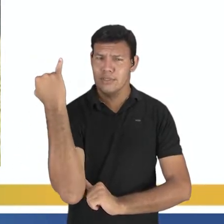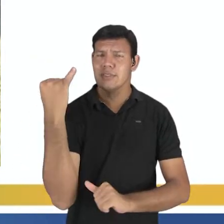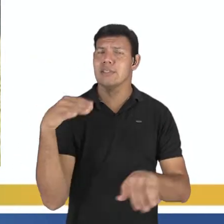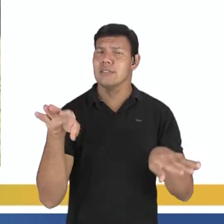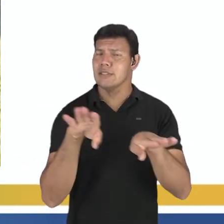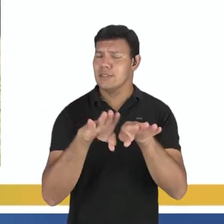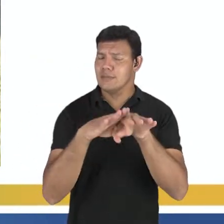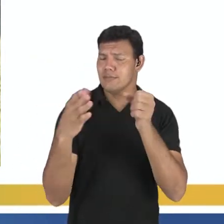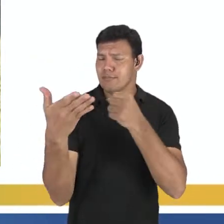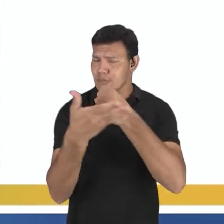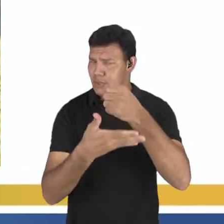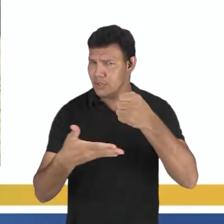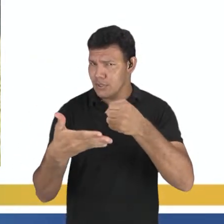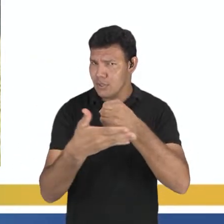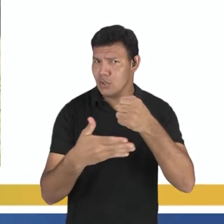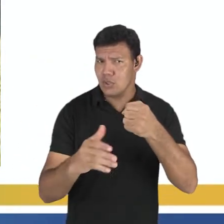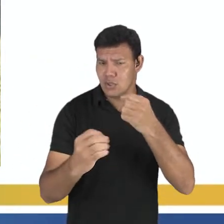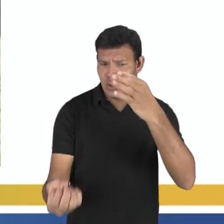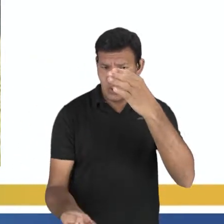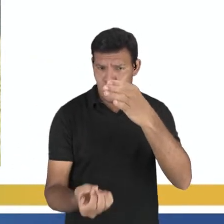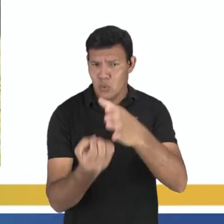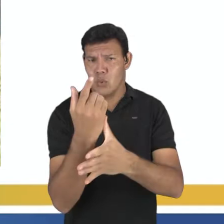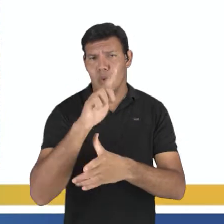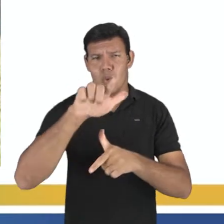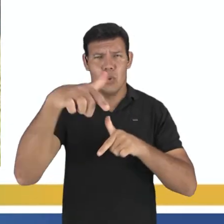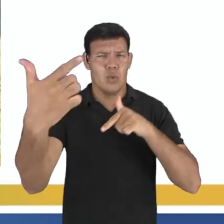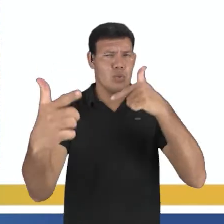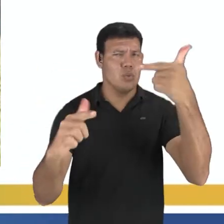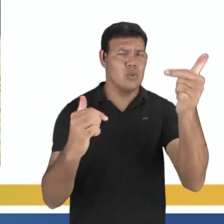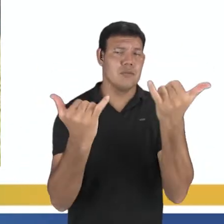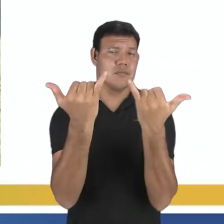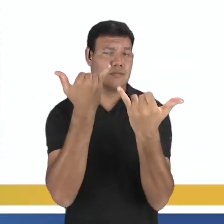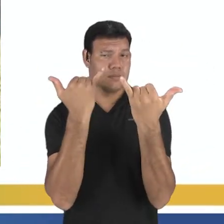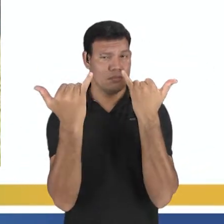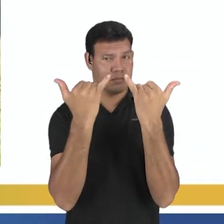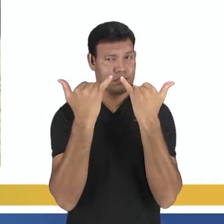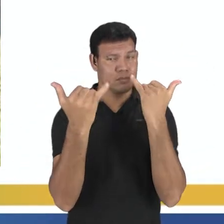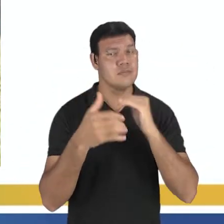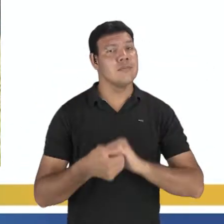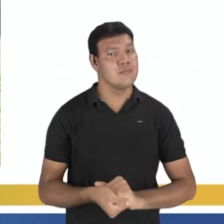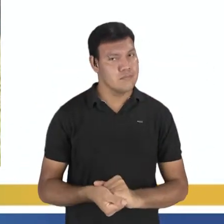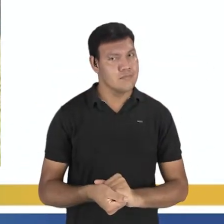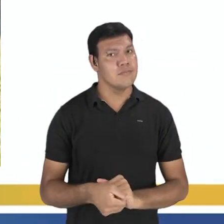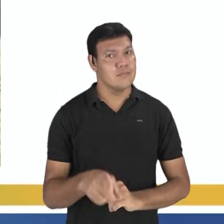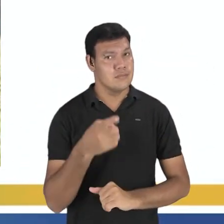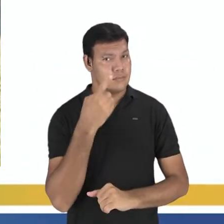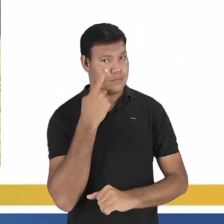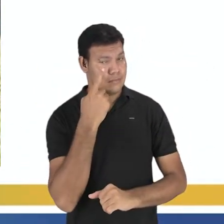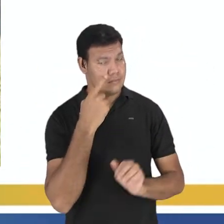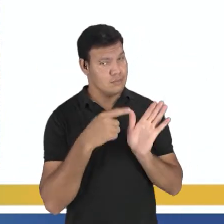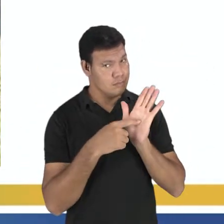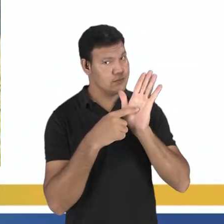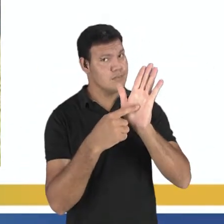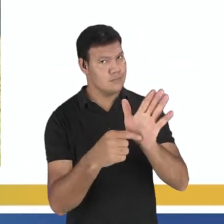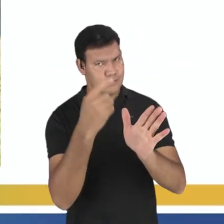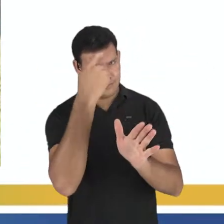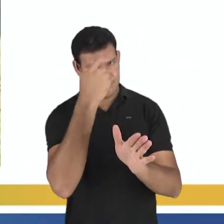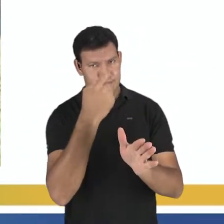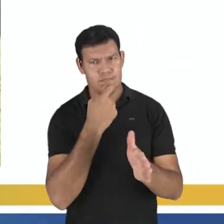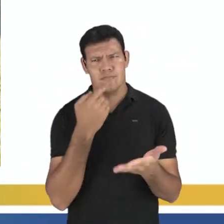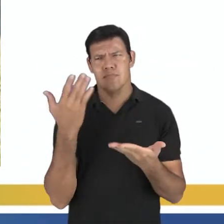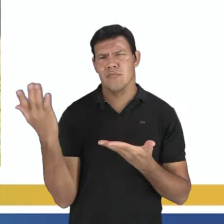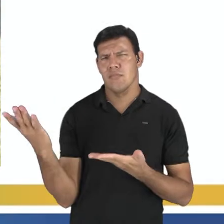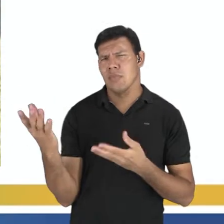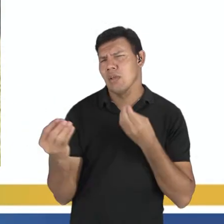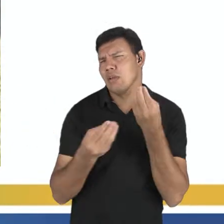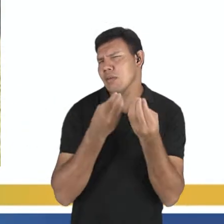vai dar fundamento para que outras e novas informações possam surgir. Nós vimos aqui uma imagem. E como